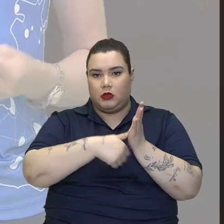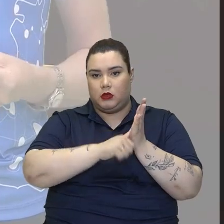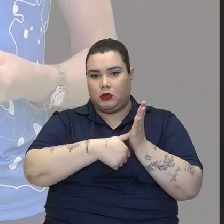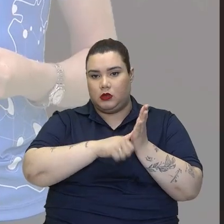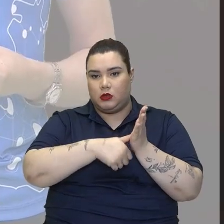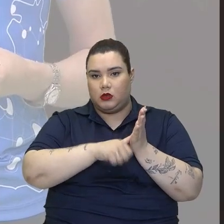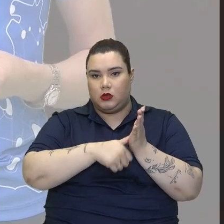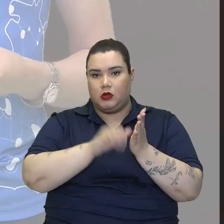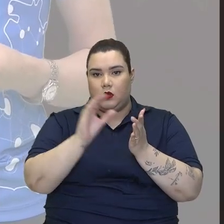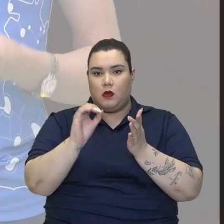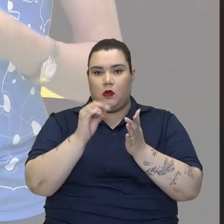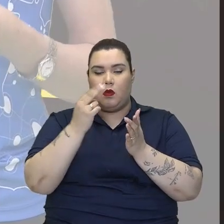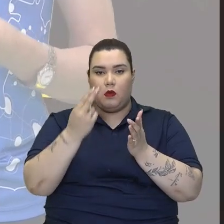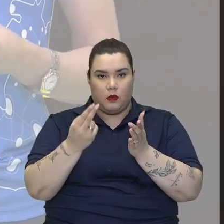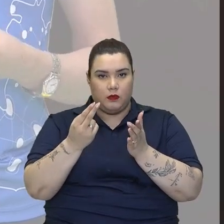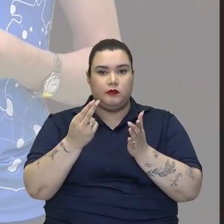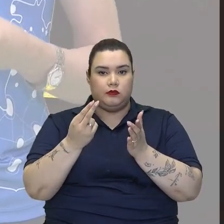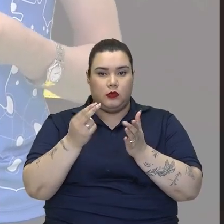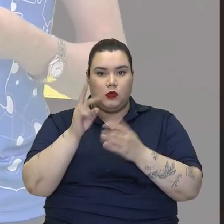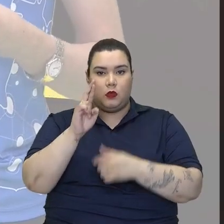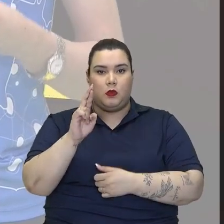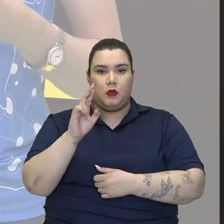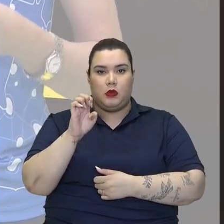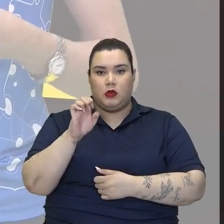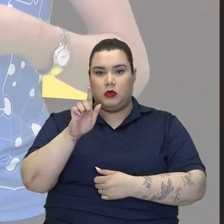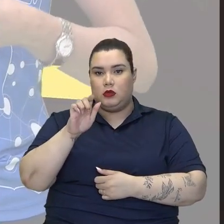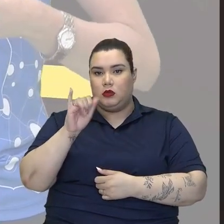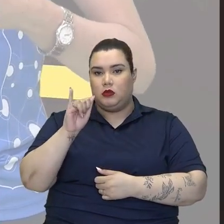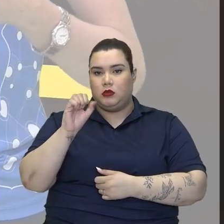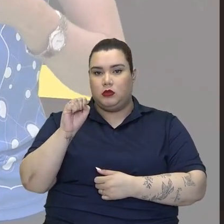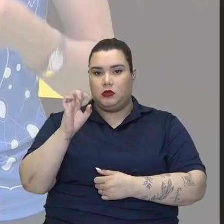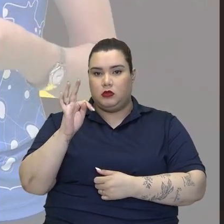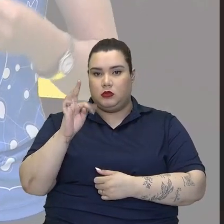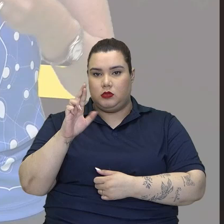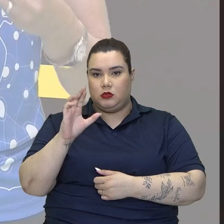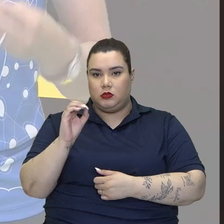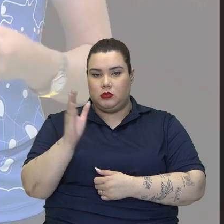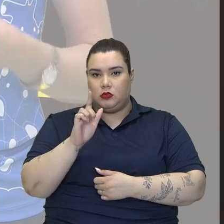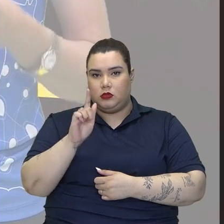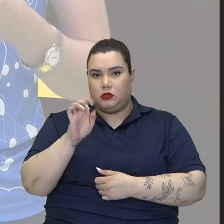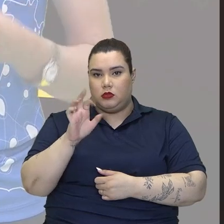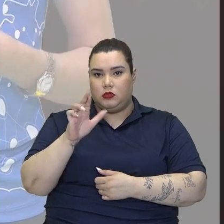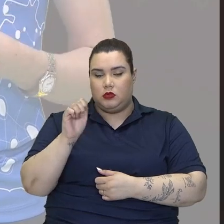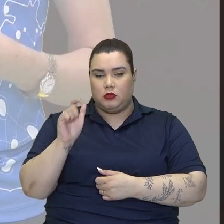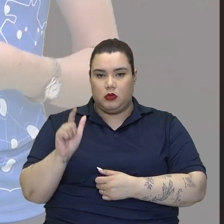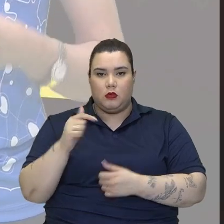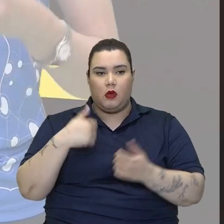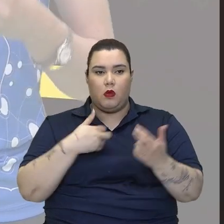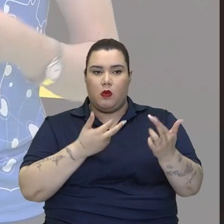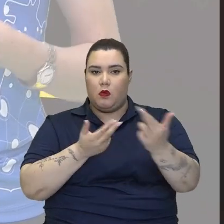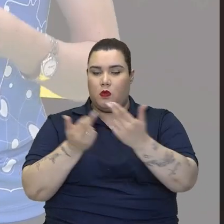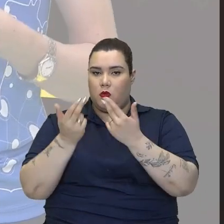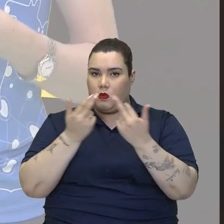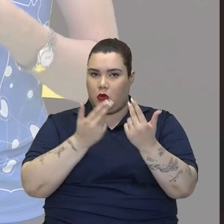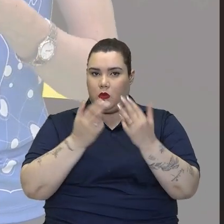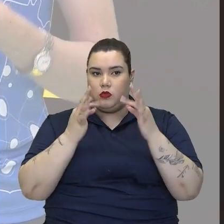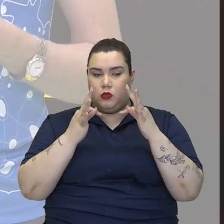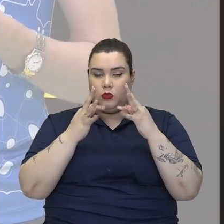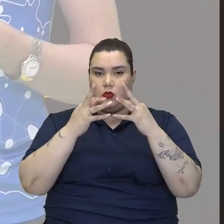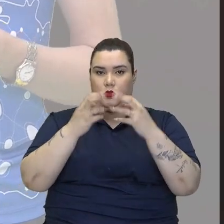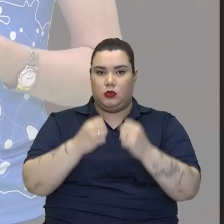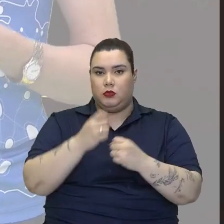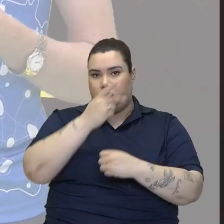a carteira de identidade, significa que eu sou igual a todos os outros brasileiros, que nós